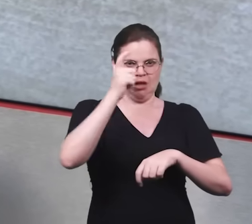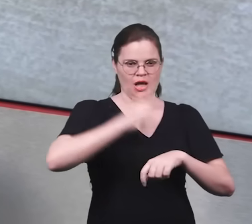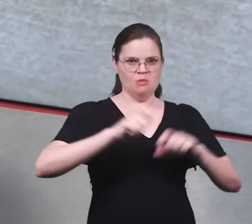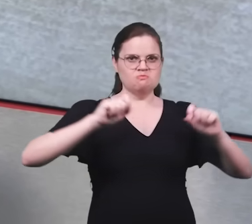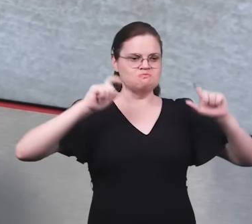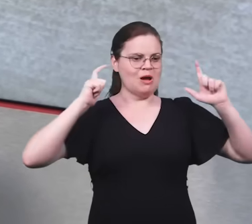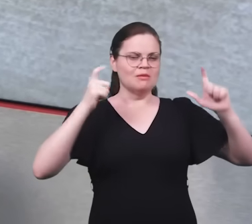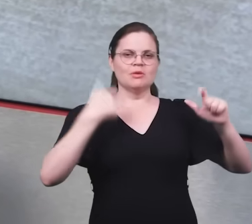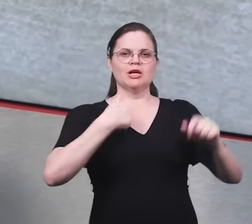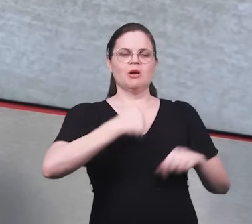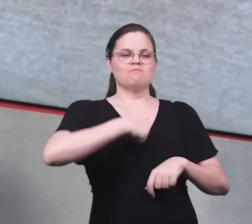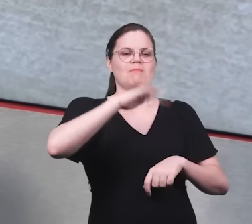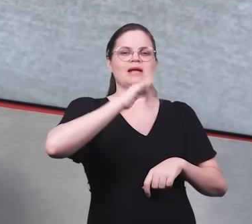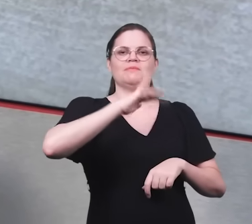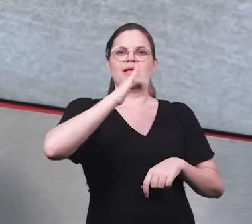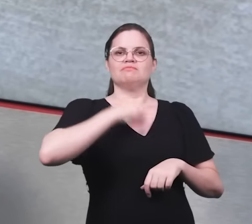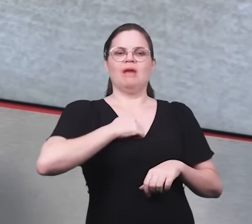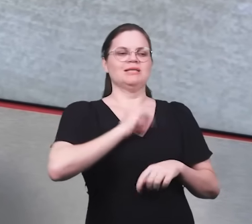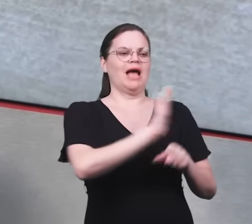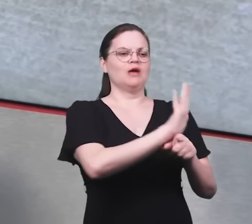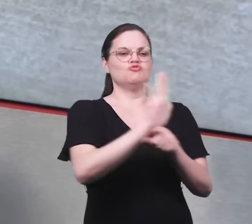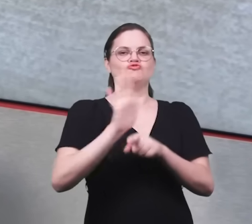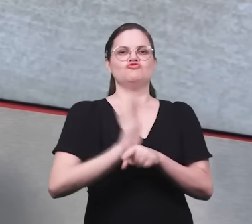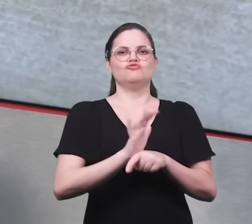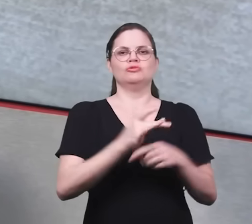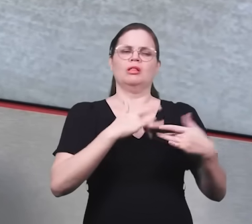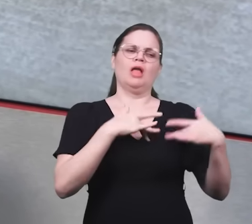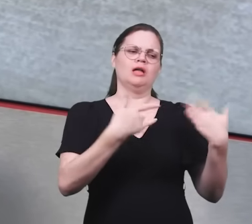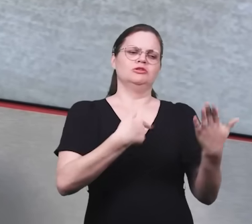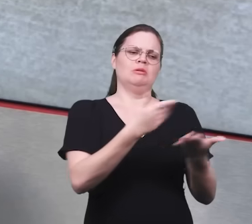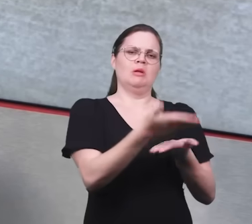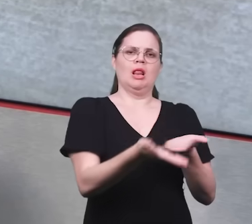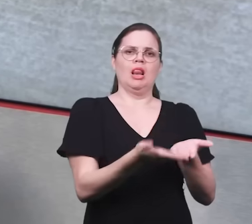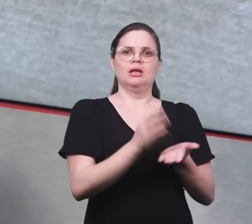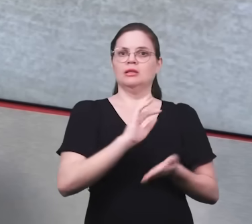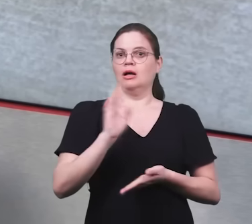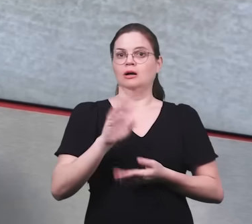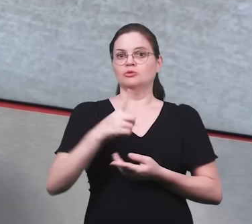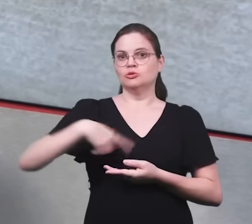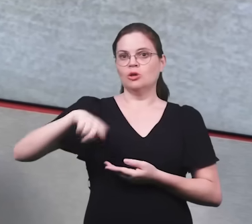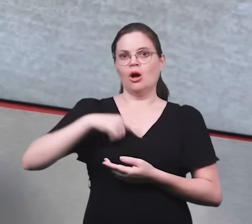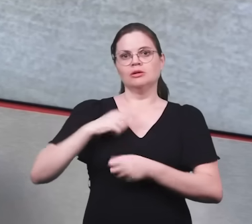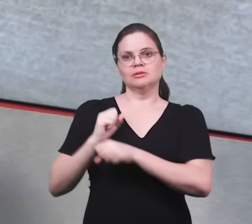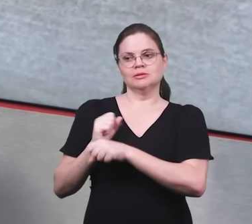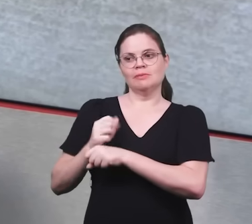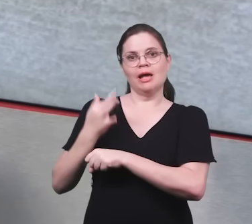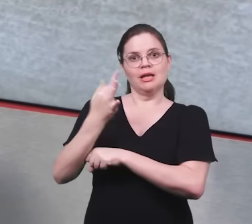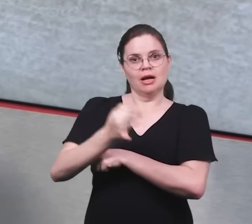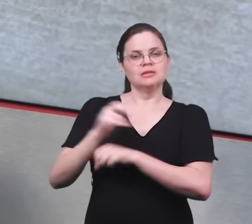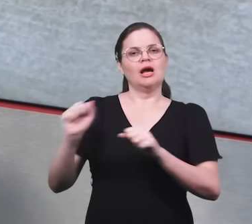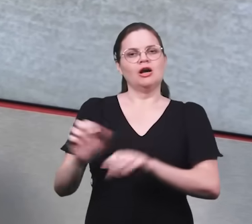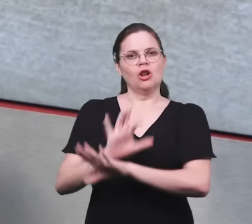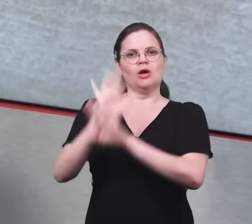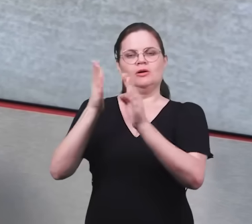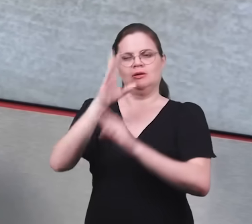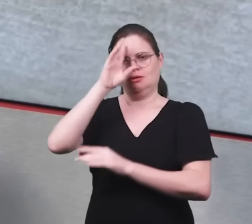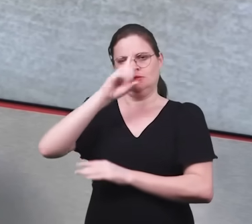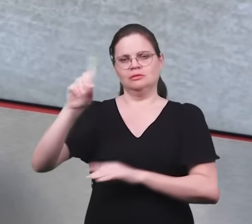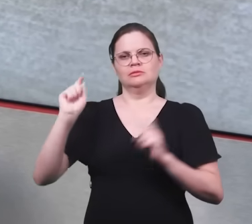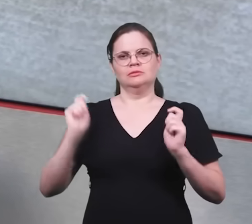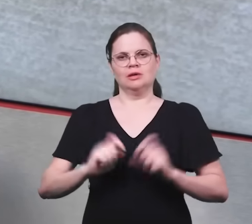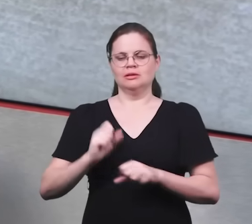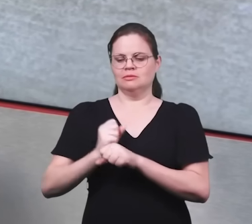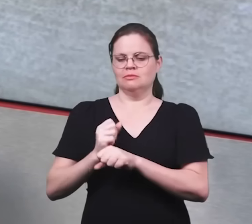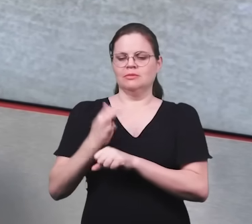mais ou menos obras, não. Nós nos gloriamos exatamente por causa da esperança da glória de